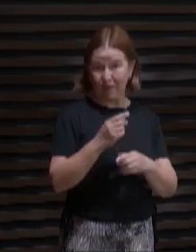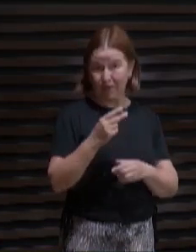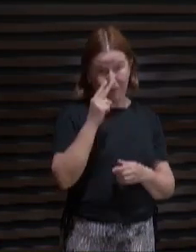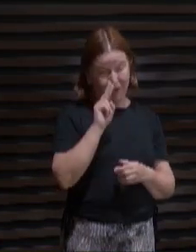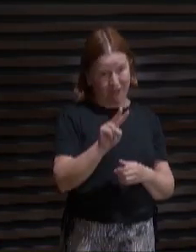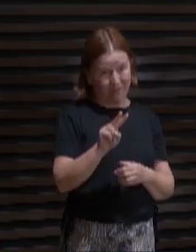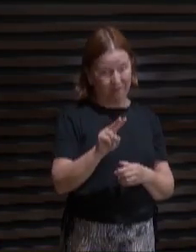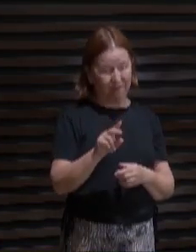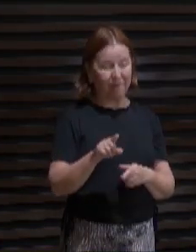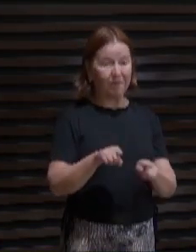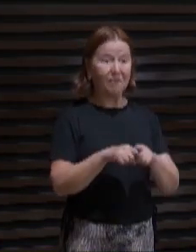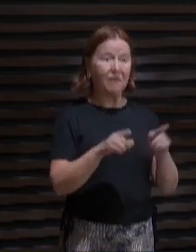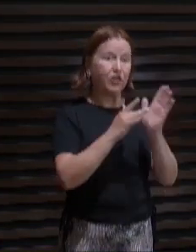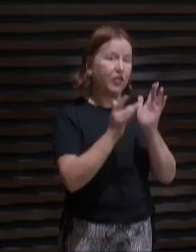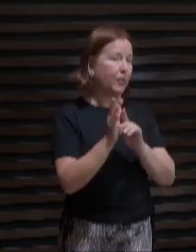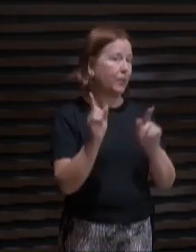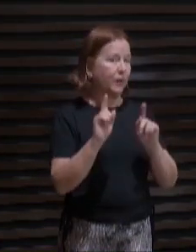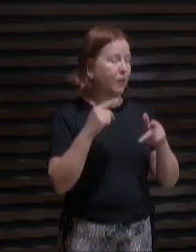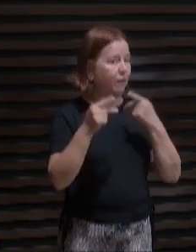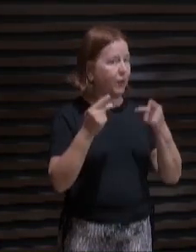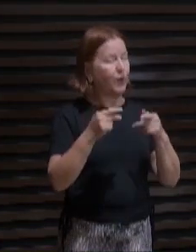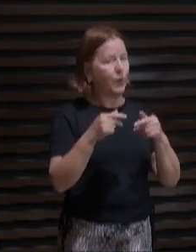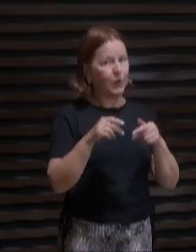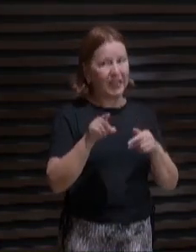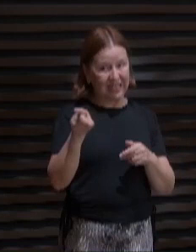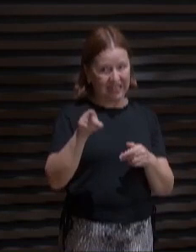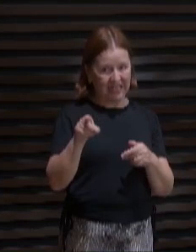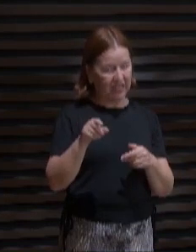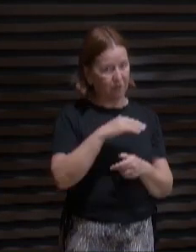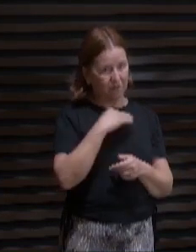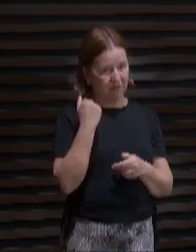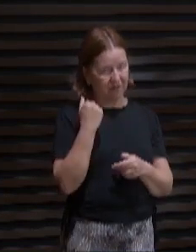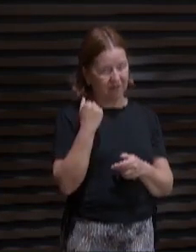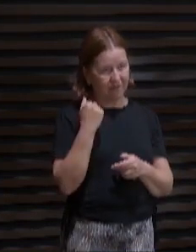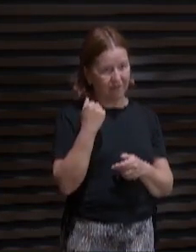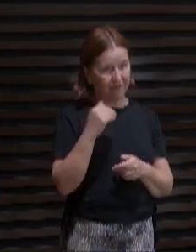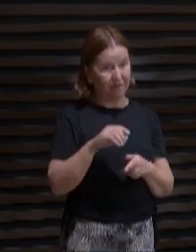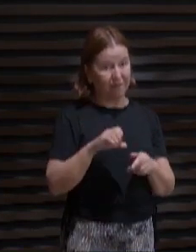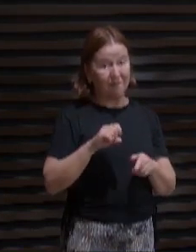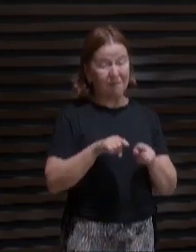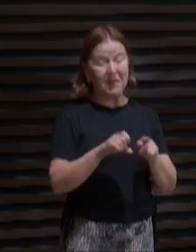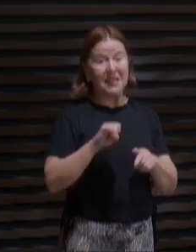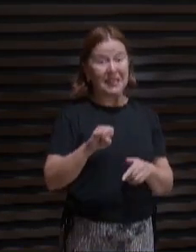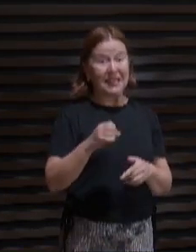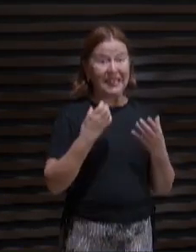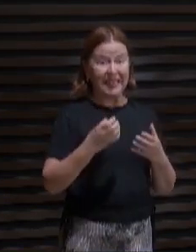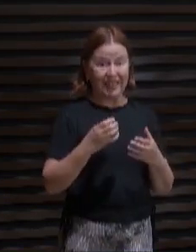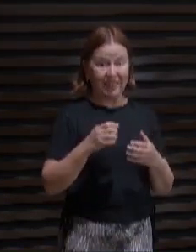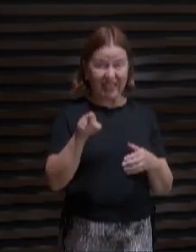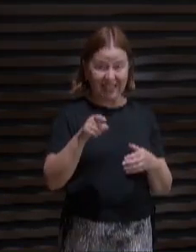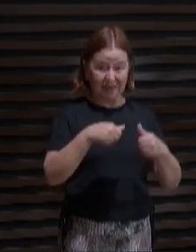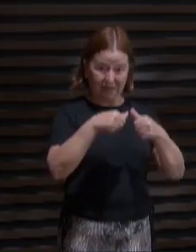Ora, Jesus não dissera que tal discípulo não morreria, mas se eu quero que ele permaneça até que eu